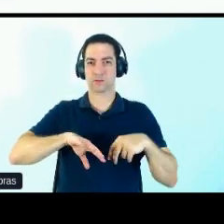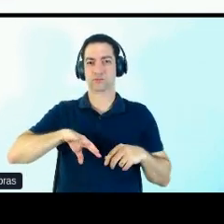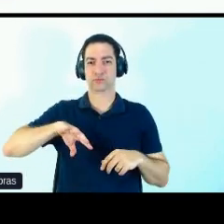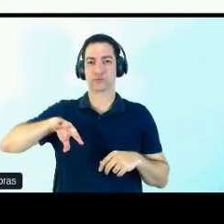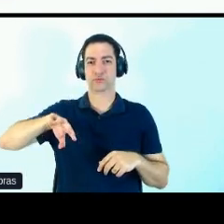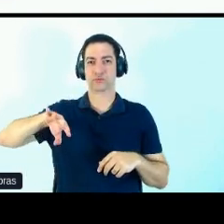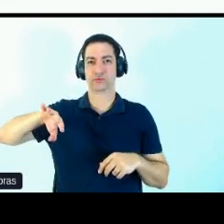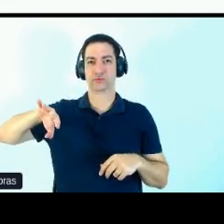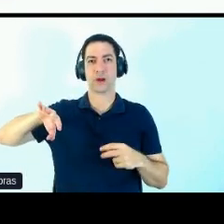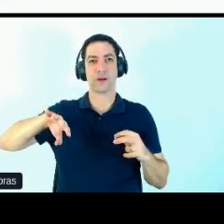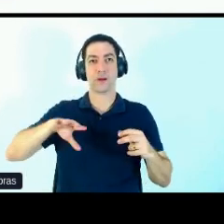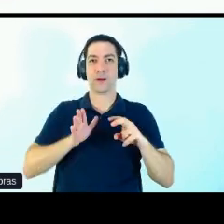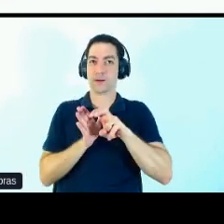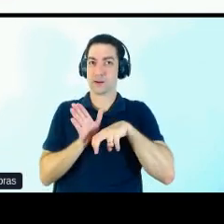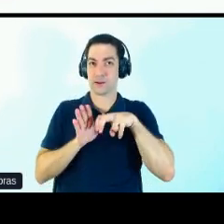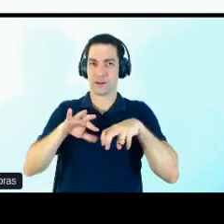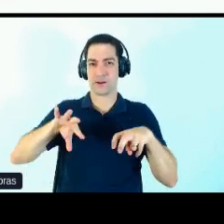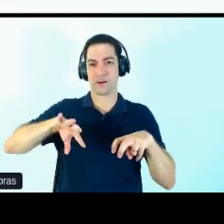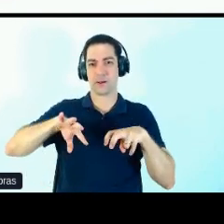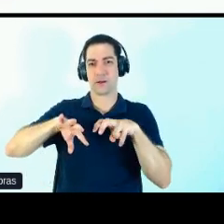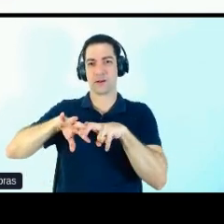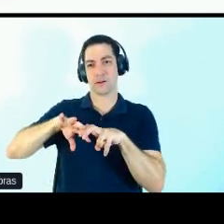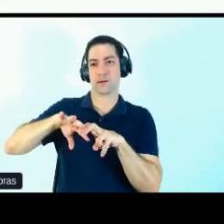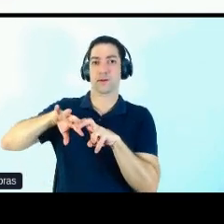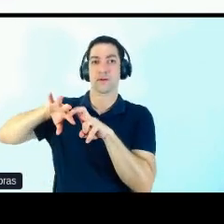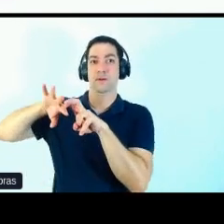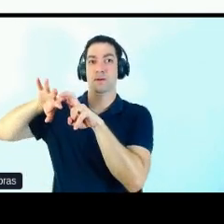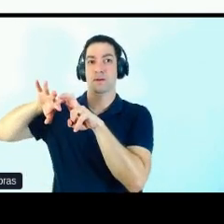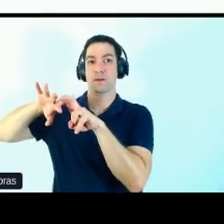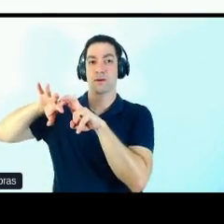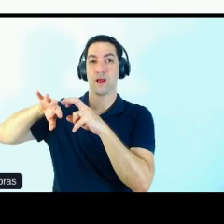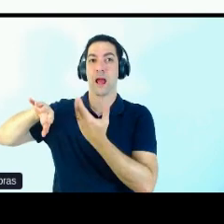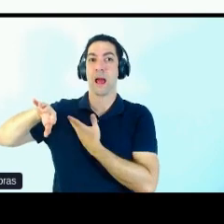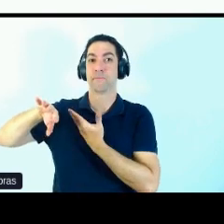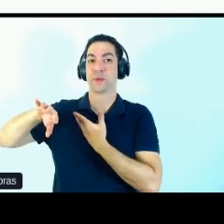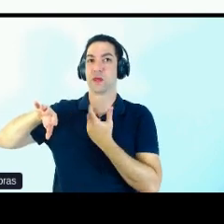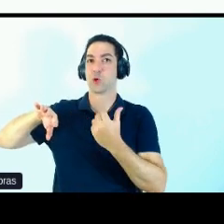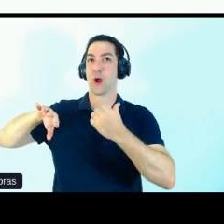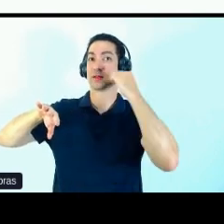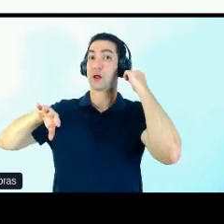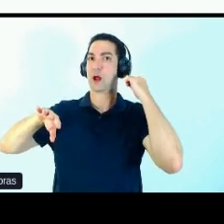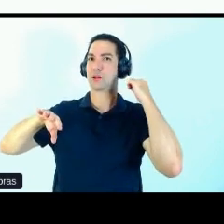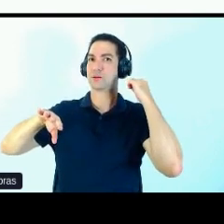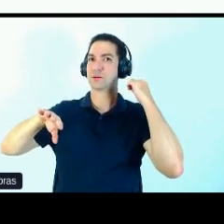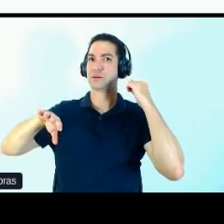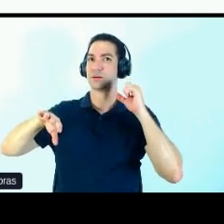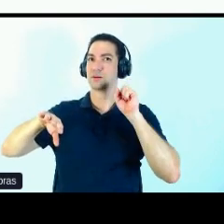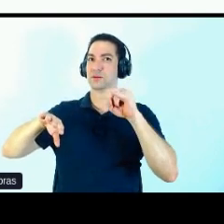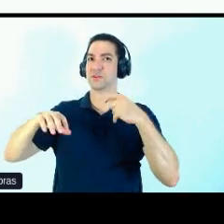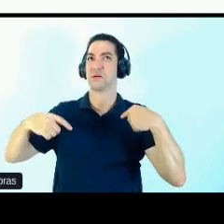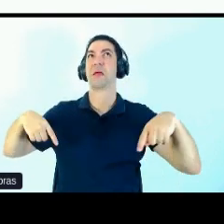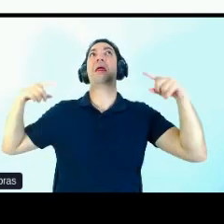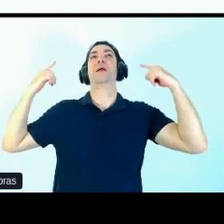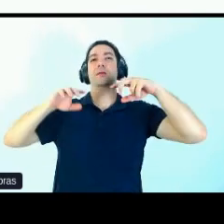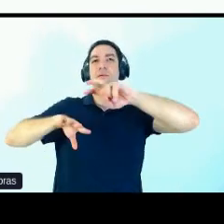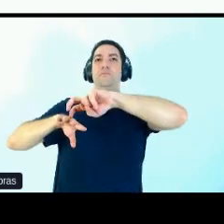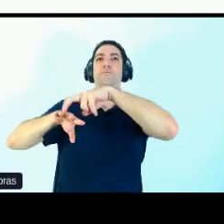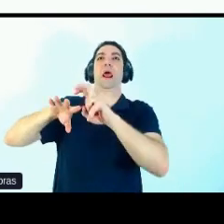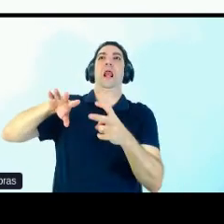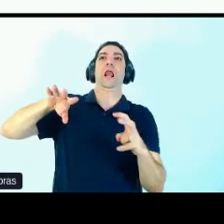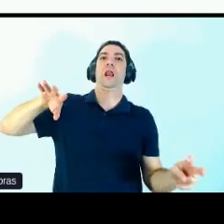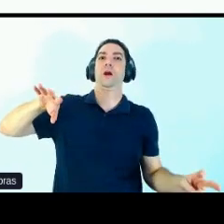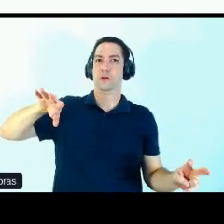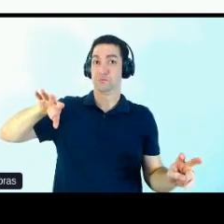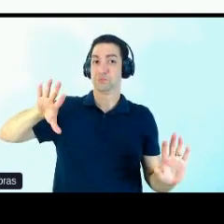suporte, né? Ficar atrás. Ali, não me segura, só me socorre se eu for cair. Eu fui e